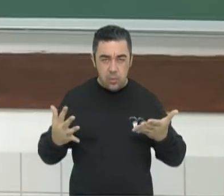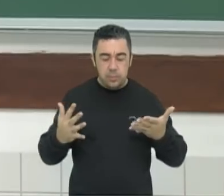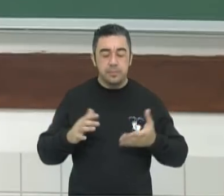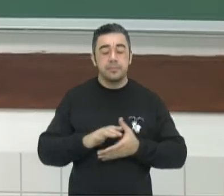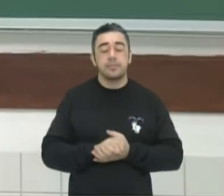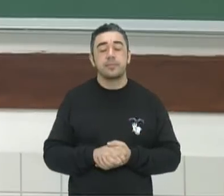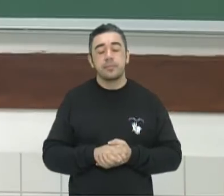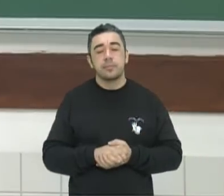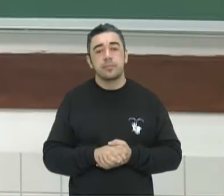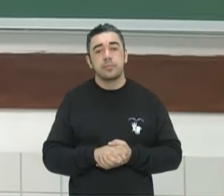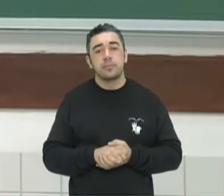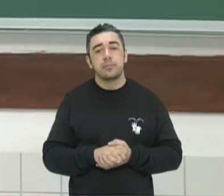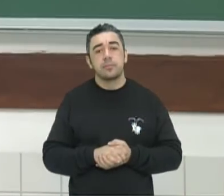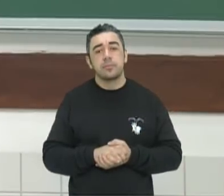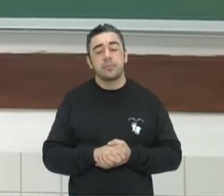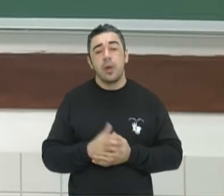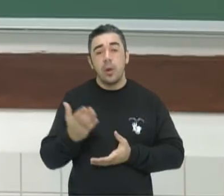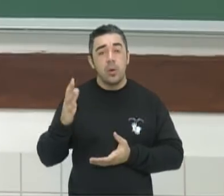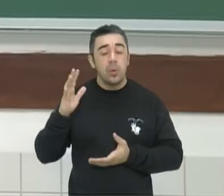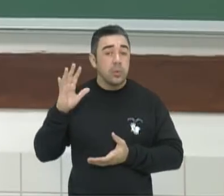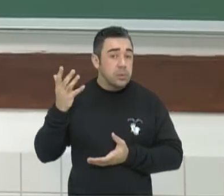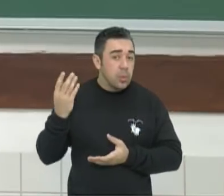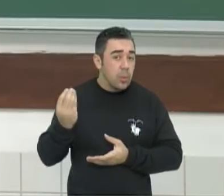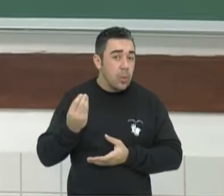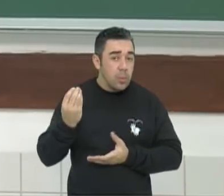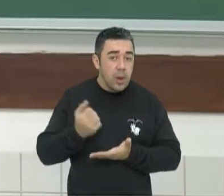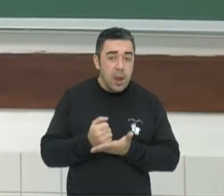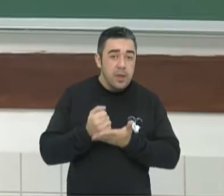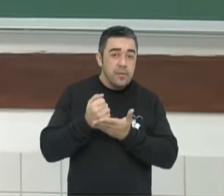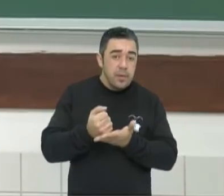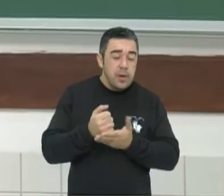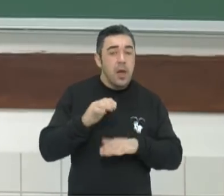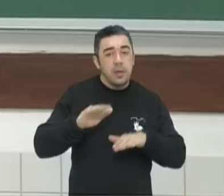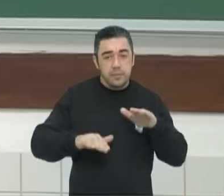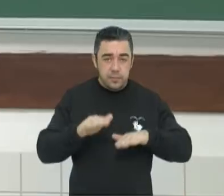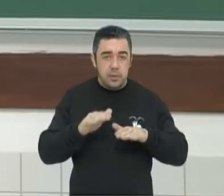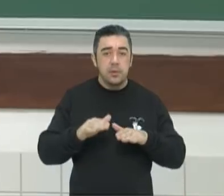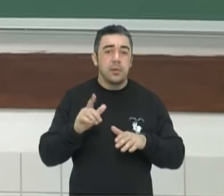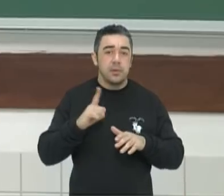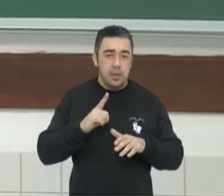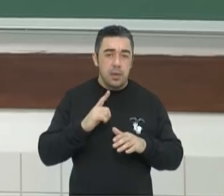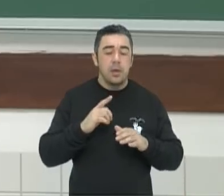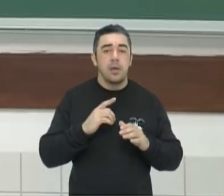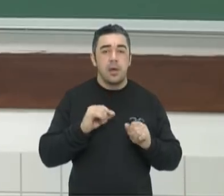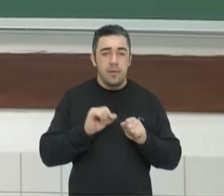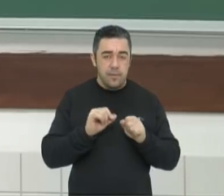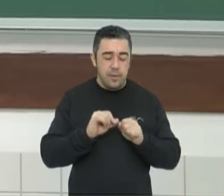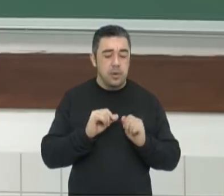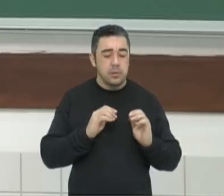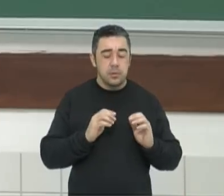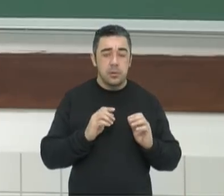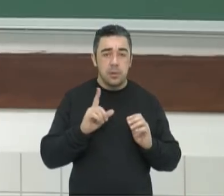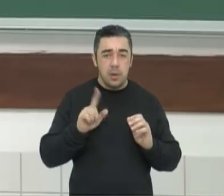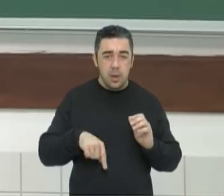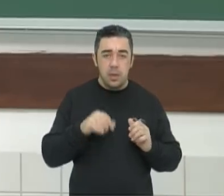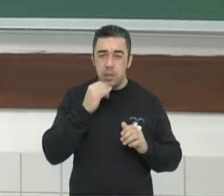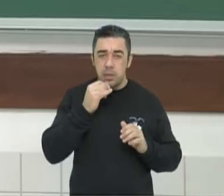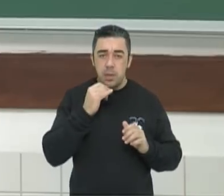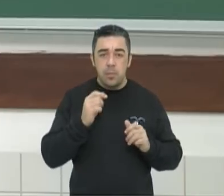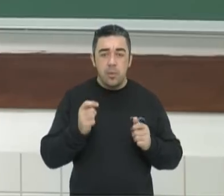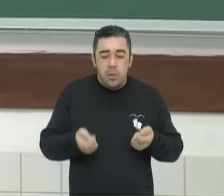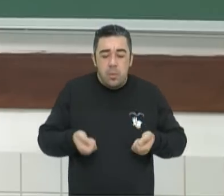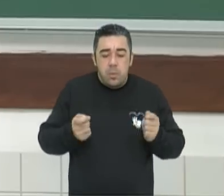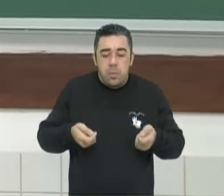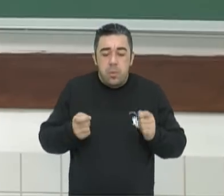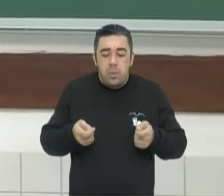algumas roupas. O que acontecia? Geralmente eram colocadas essa lã, esse produto, esse material em